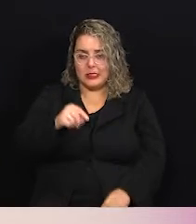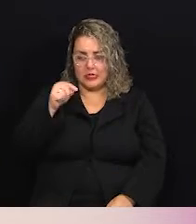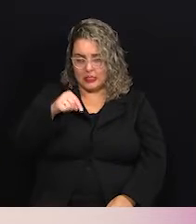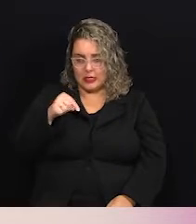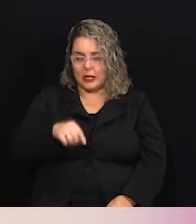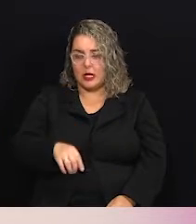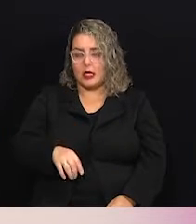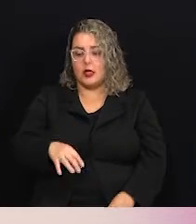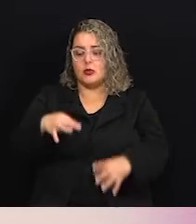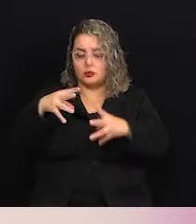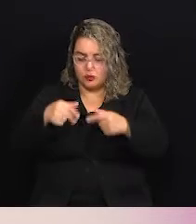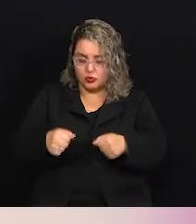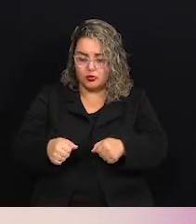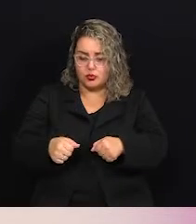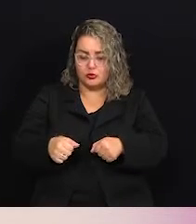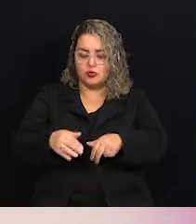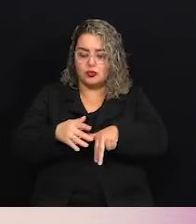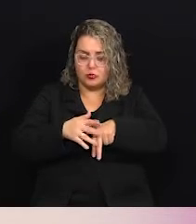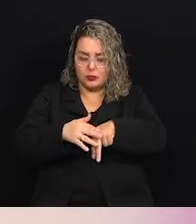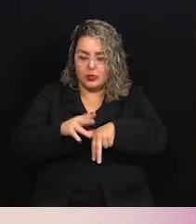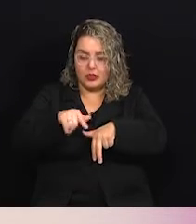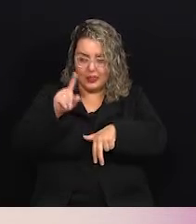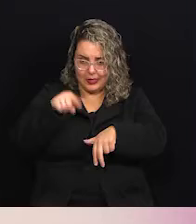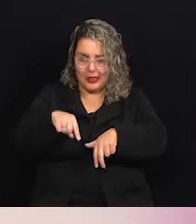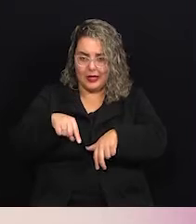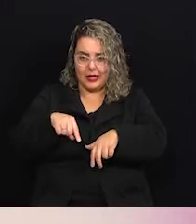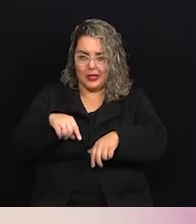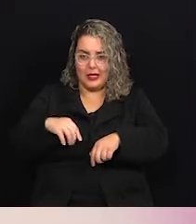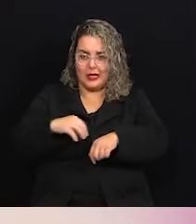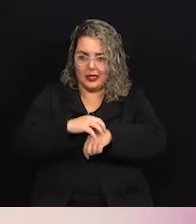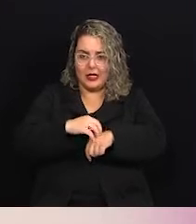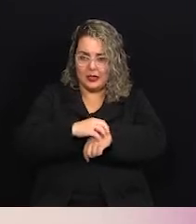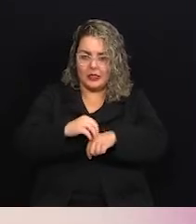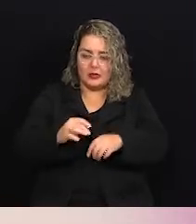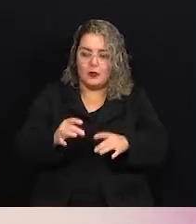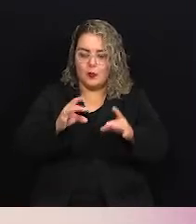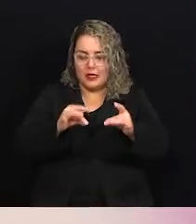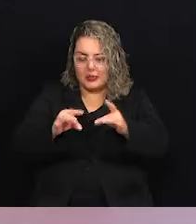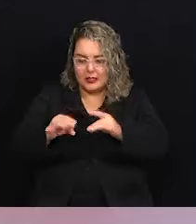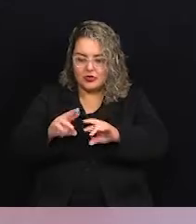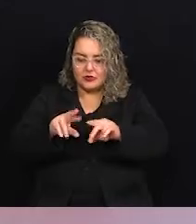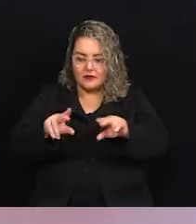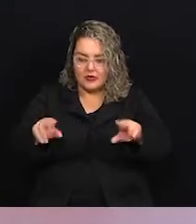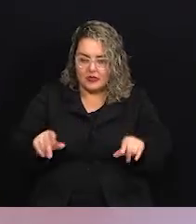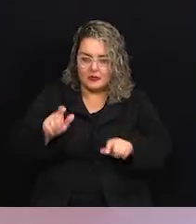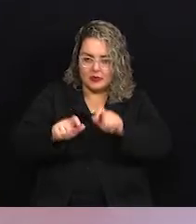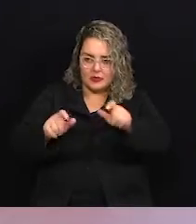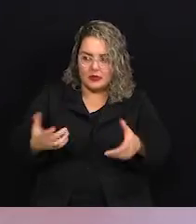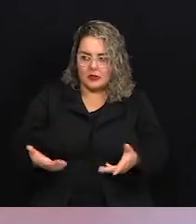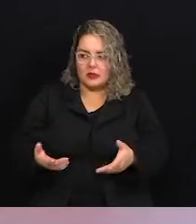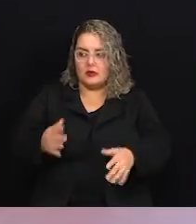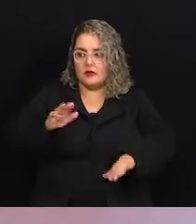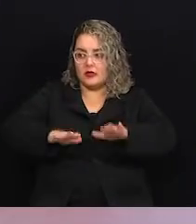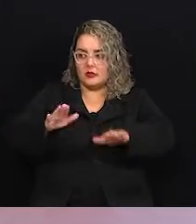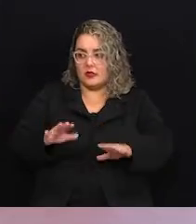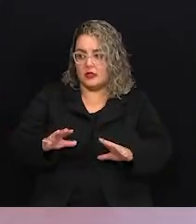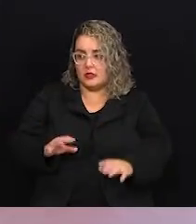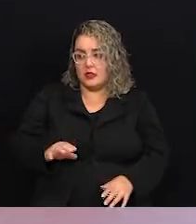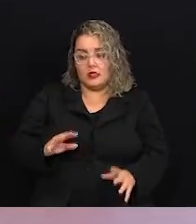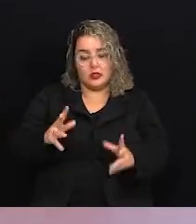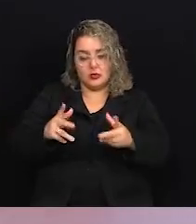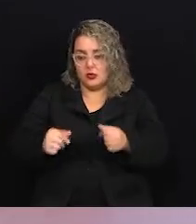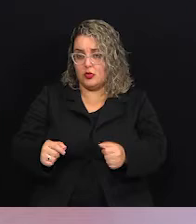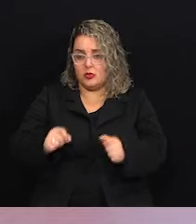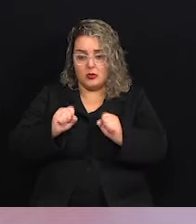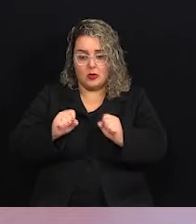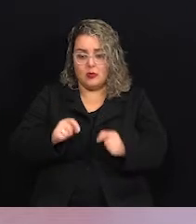é exatamente aquilo que o paciente é alérgico. Então, elas são personalizadas. Entendi. Então vai depender também do caso. Nem todo mundo